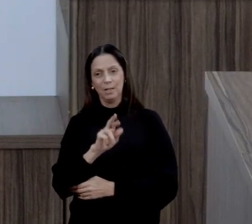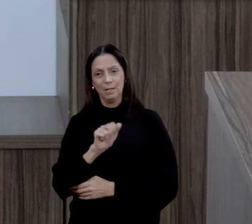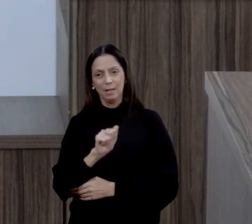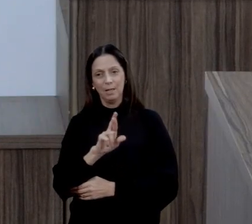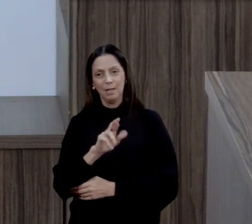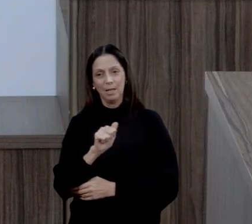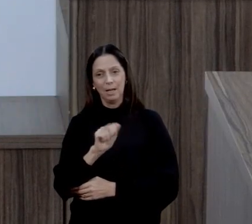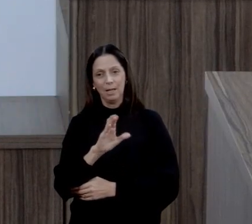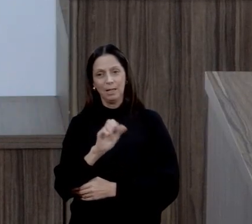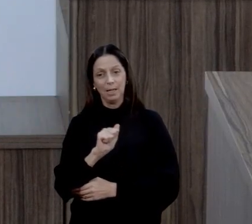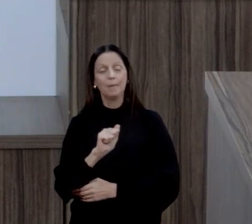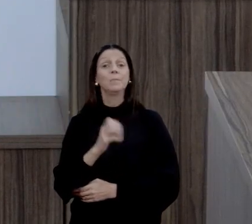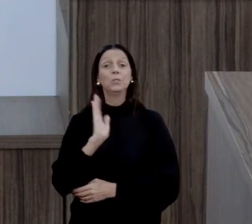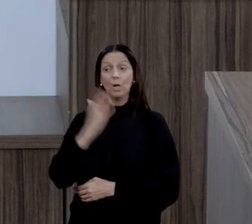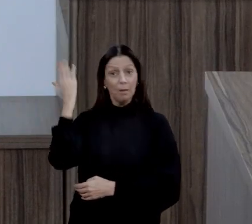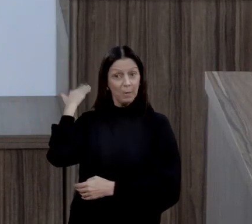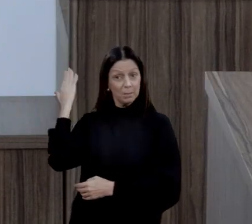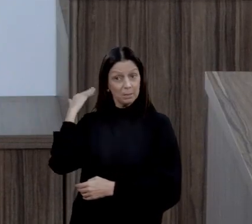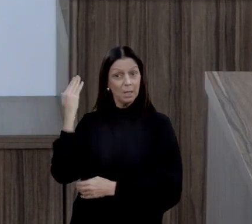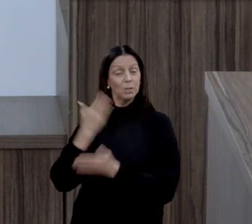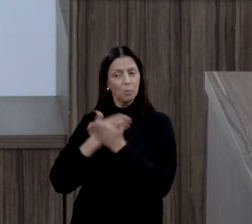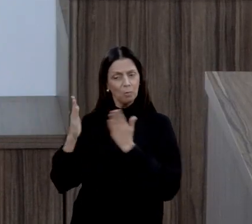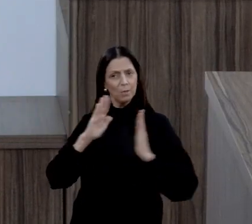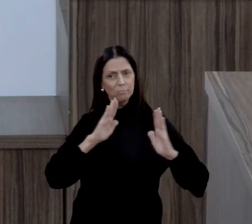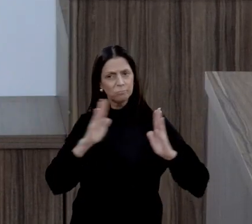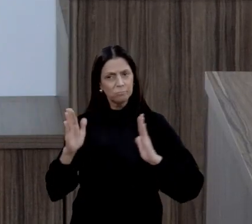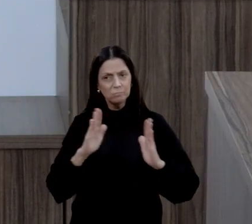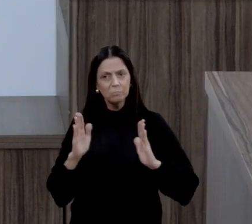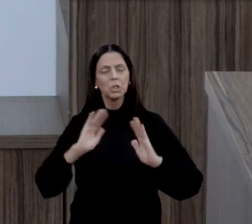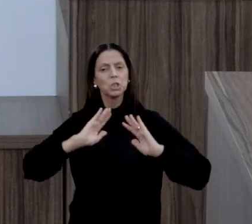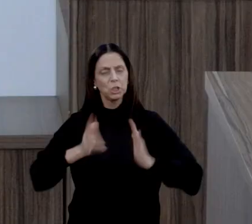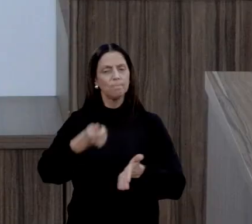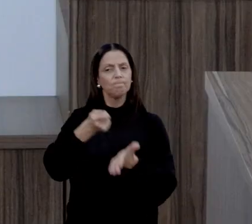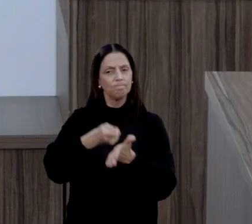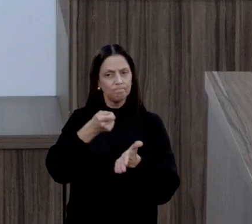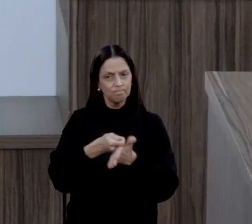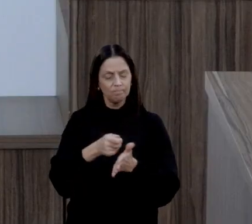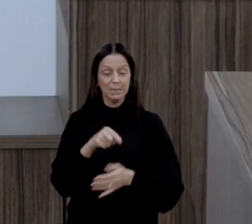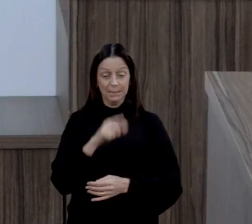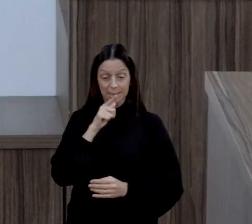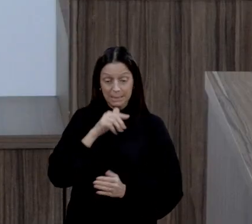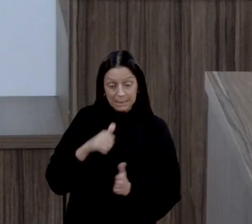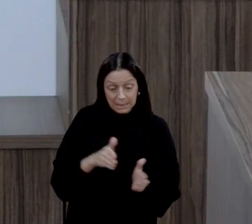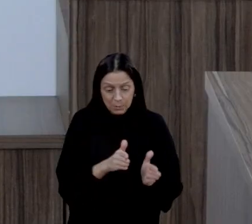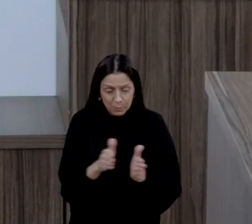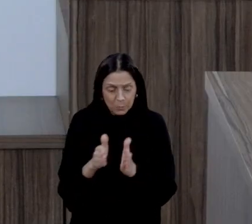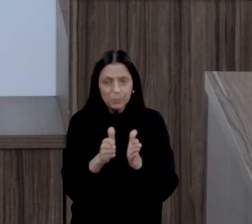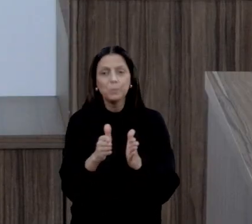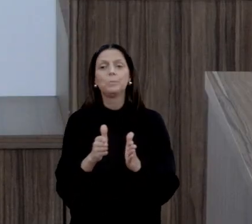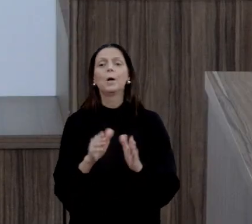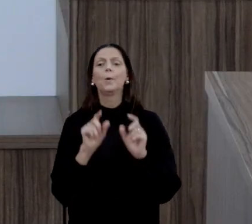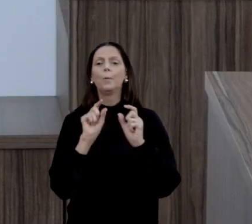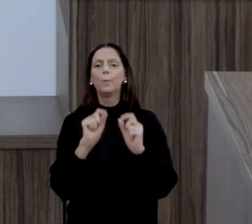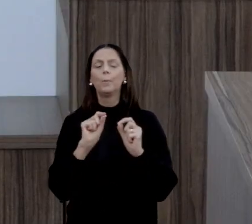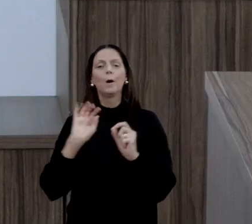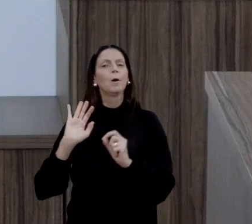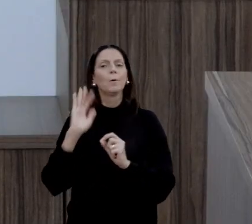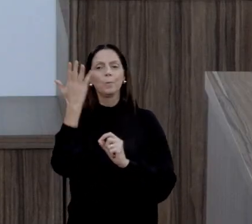venho cobrando isso também desde o início do mandato. O Ribeirão Jararaca também tem aquela complexidade por